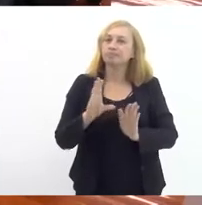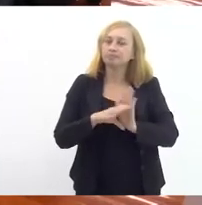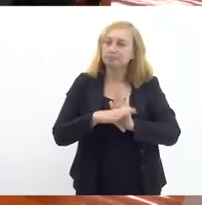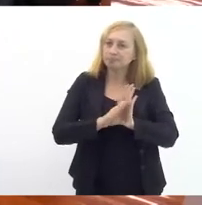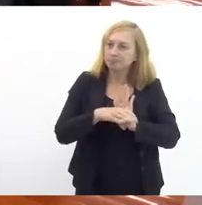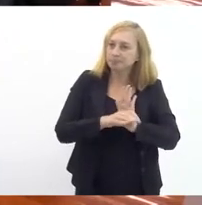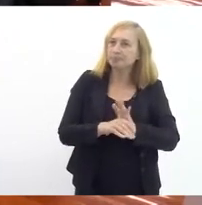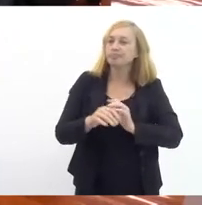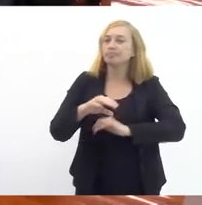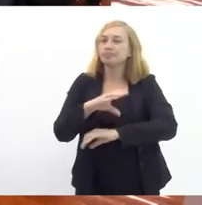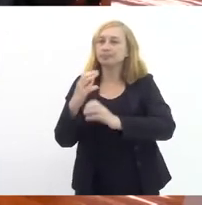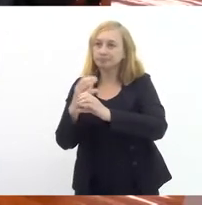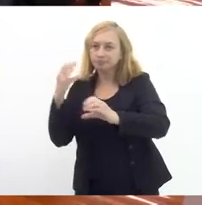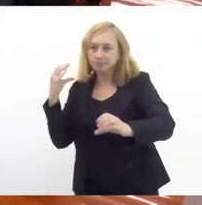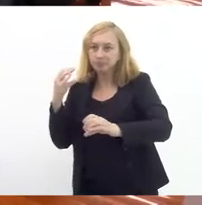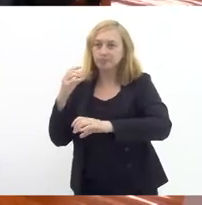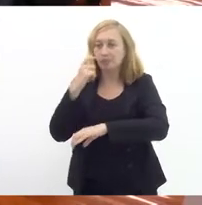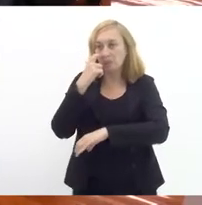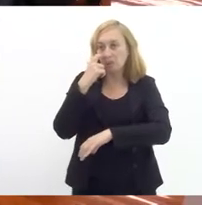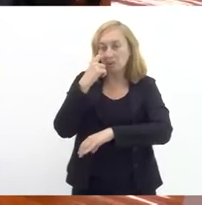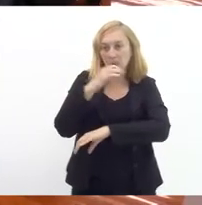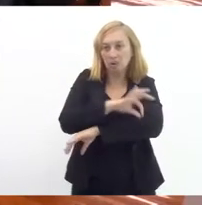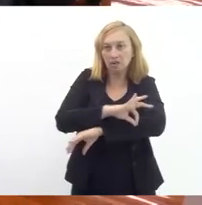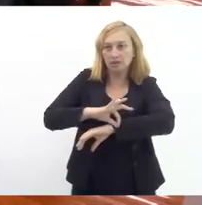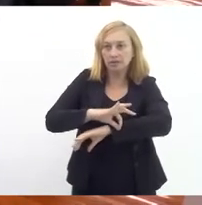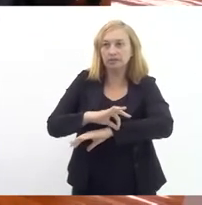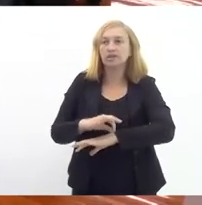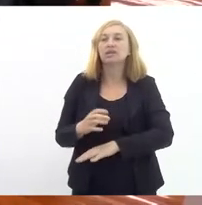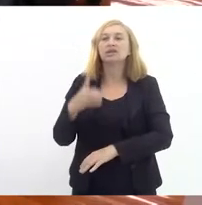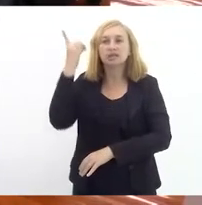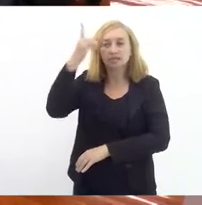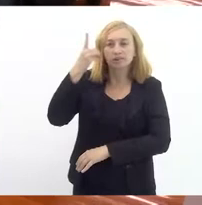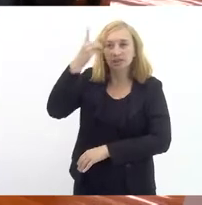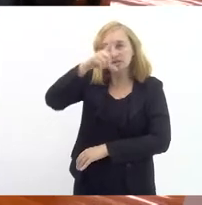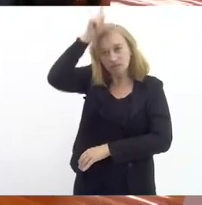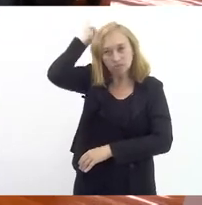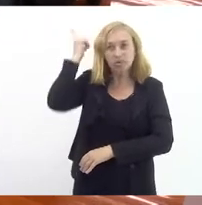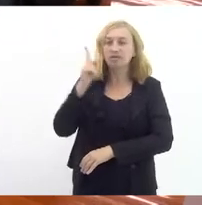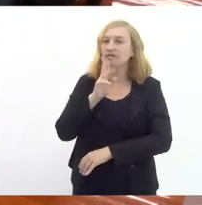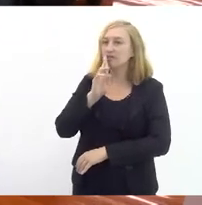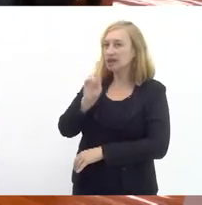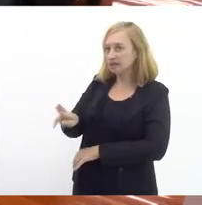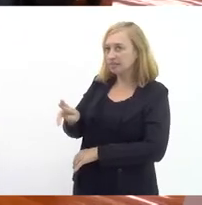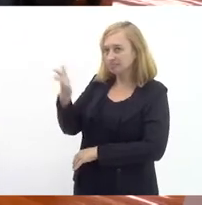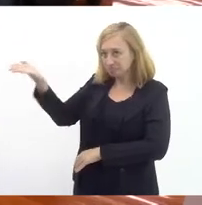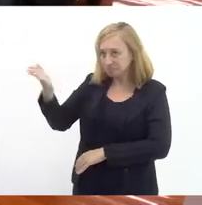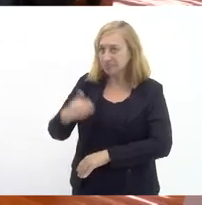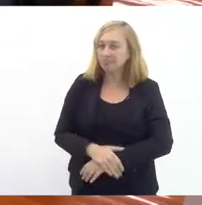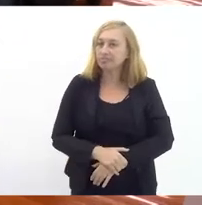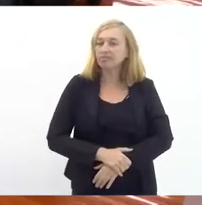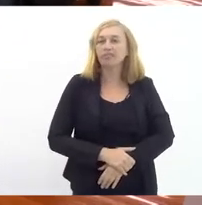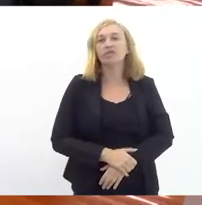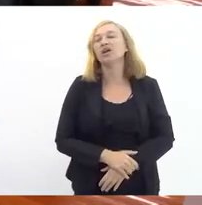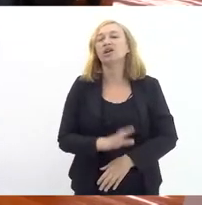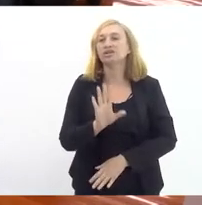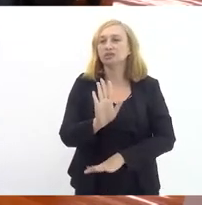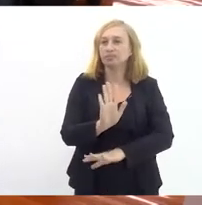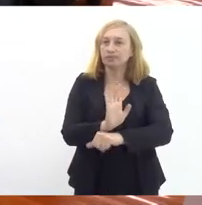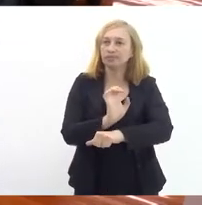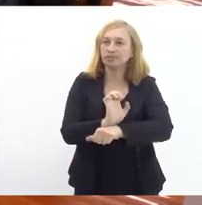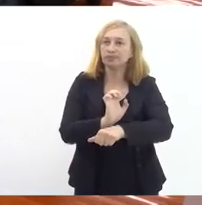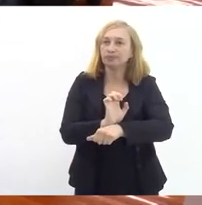Os conselhos de engenharia e faculdade e arquitetura. Luiz Paulo vai responder, por favor, Luiz Paulo. Só uma